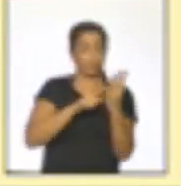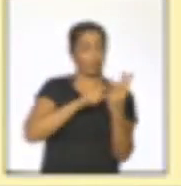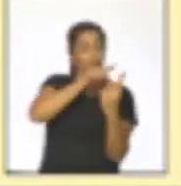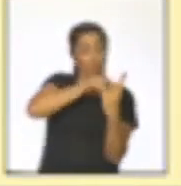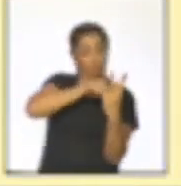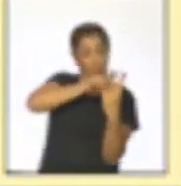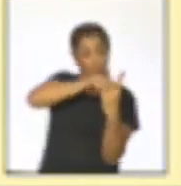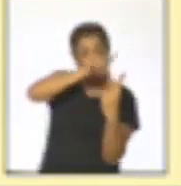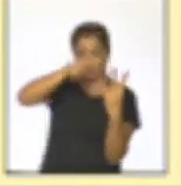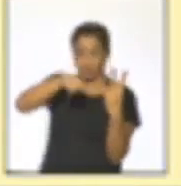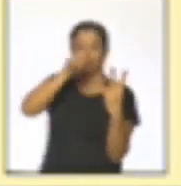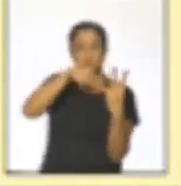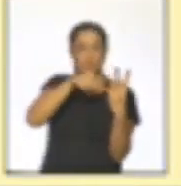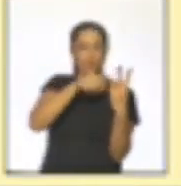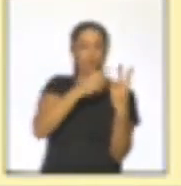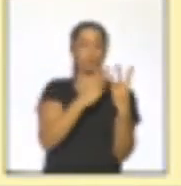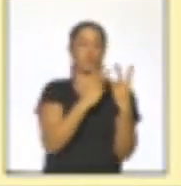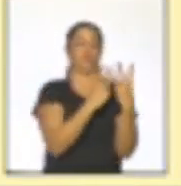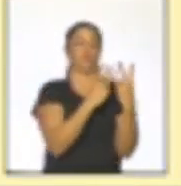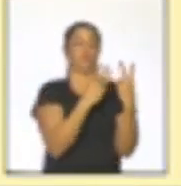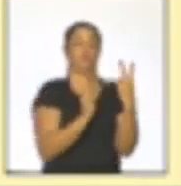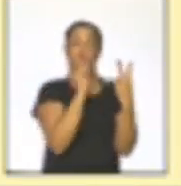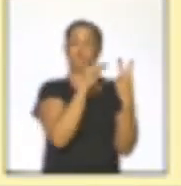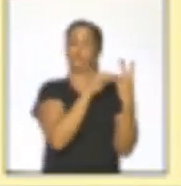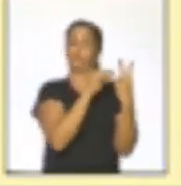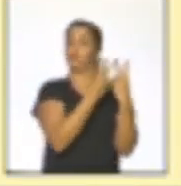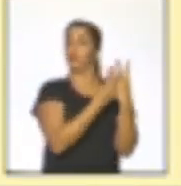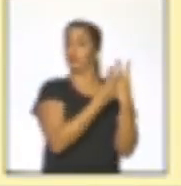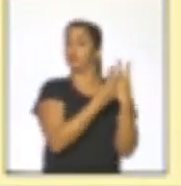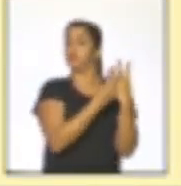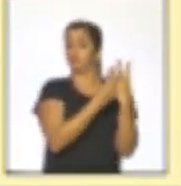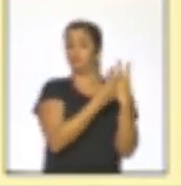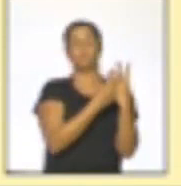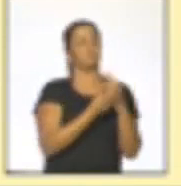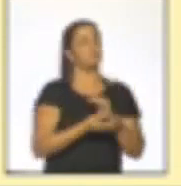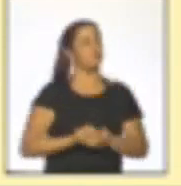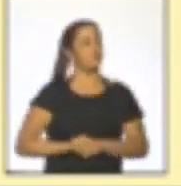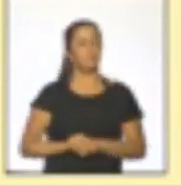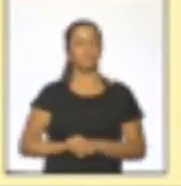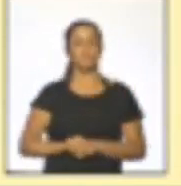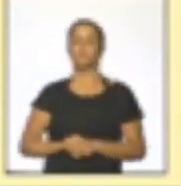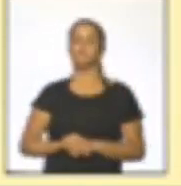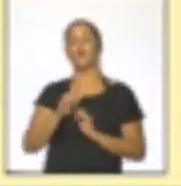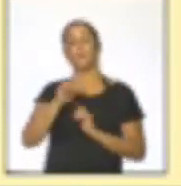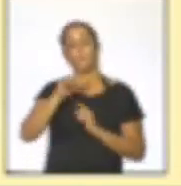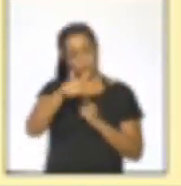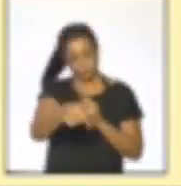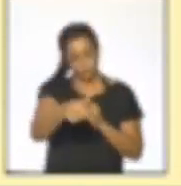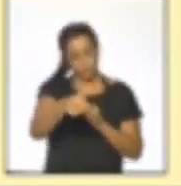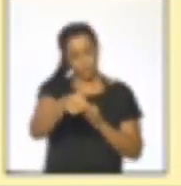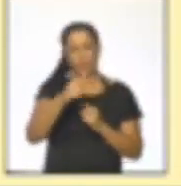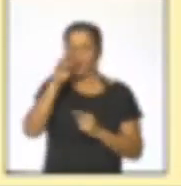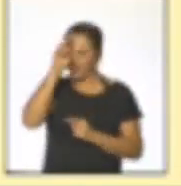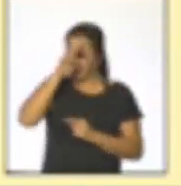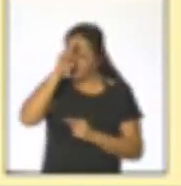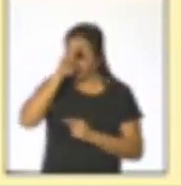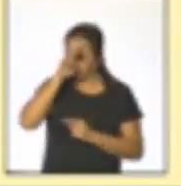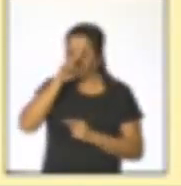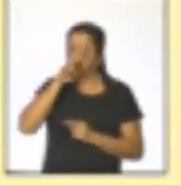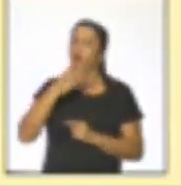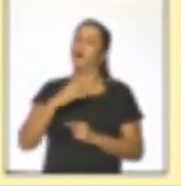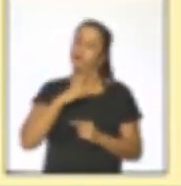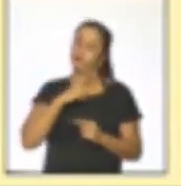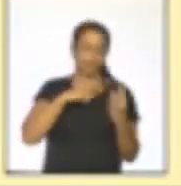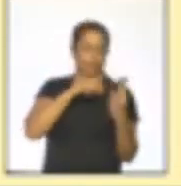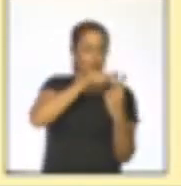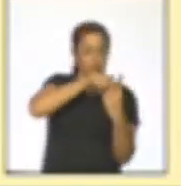3. Então, o primeiro valor da raiz é 3. Então, próxima etapa. Lembra, raiz quadrada